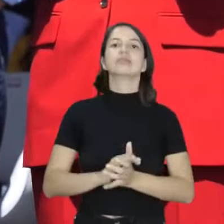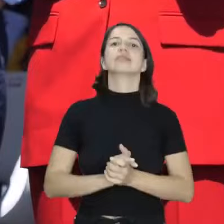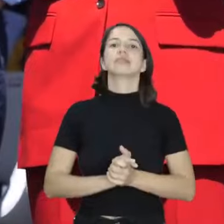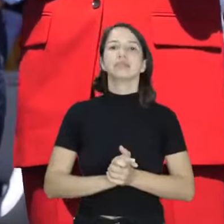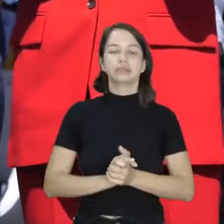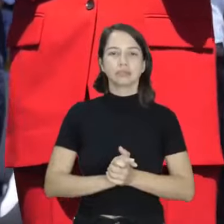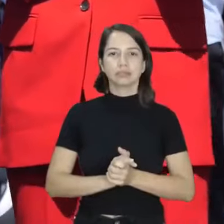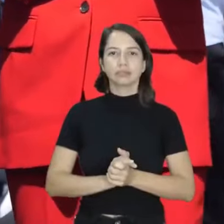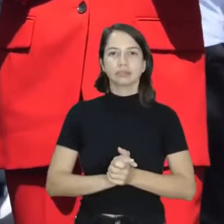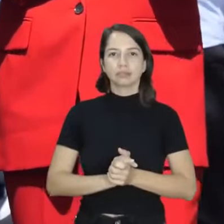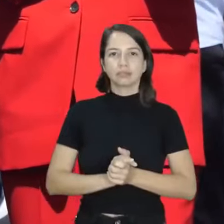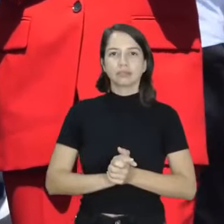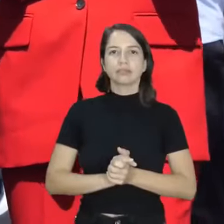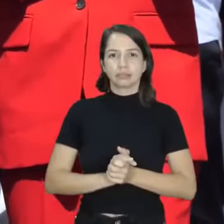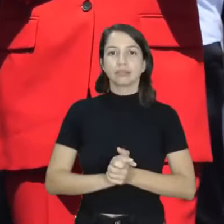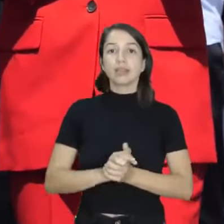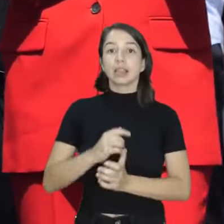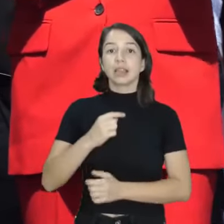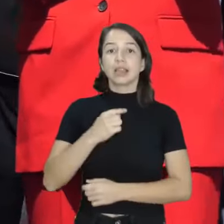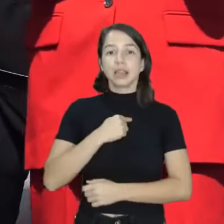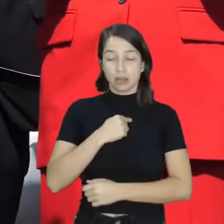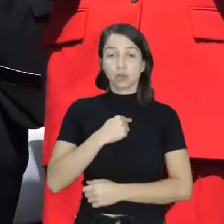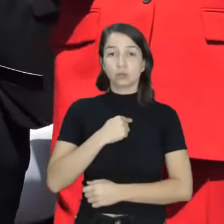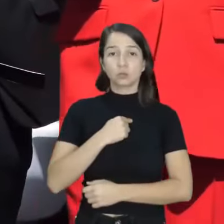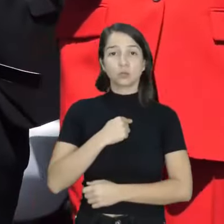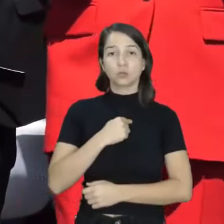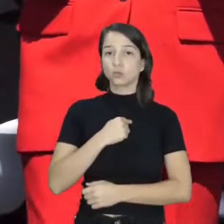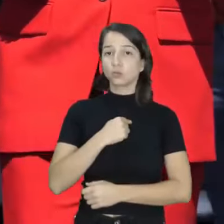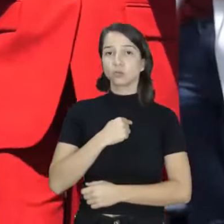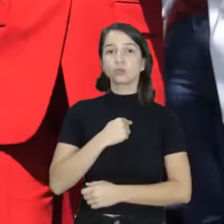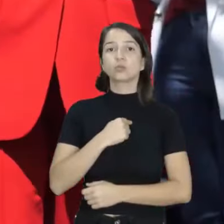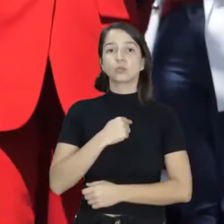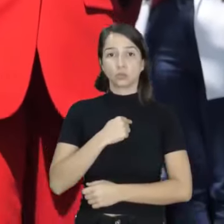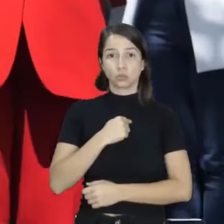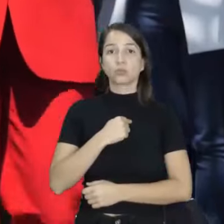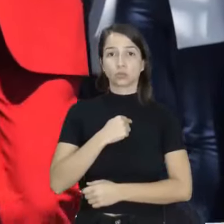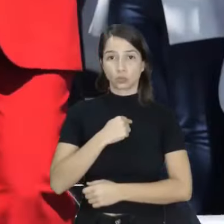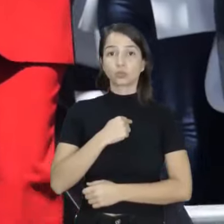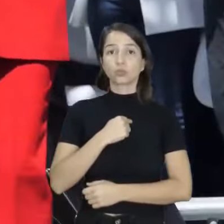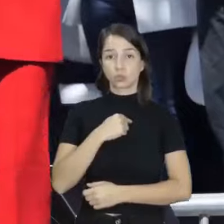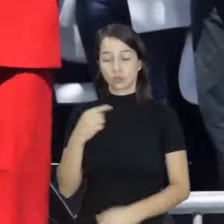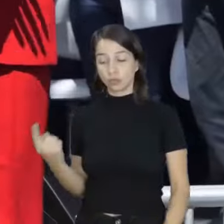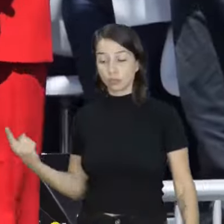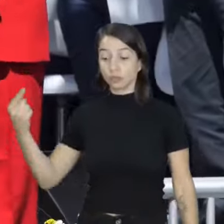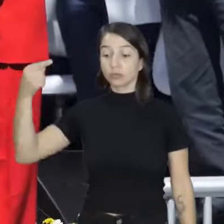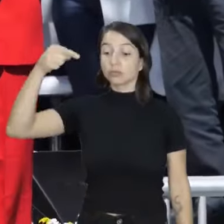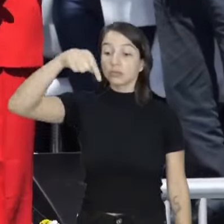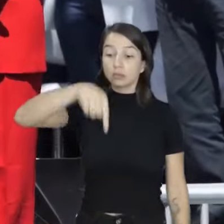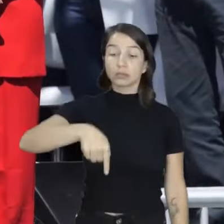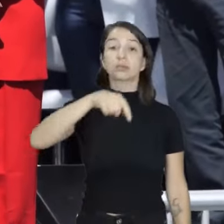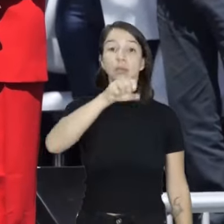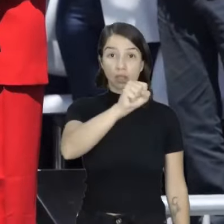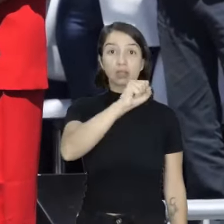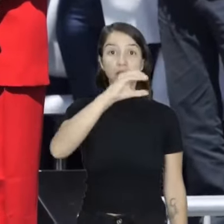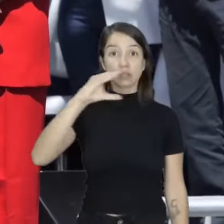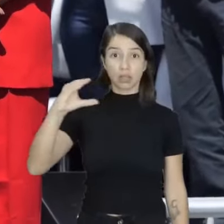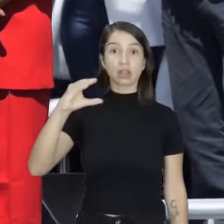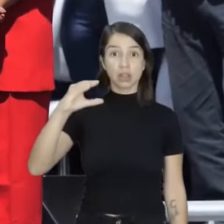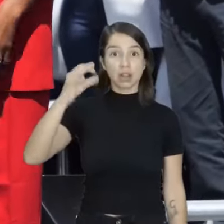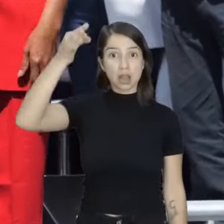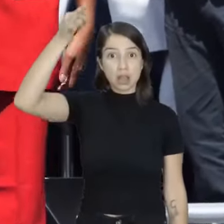eu não poderia deixar de vir a Santa Catarina. Eu vim aqui porque esse companheiro